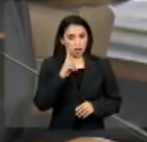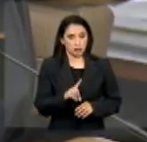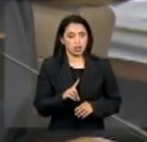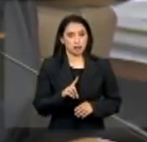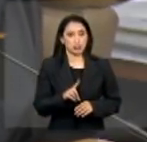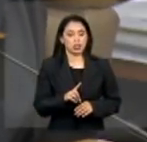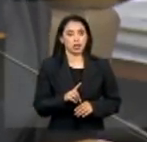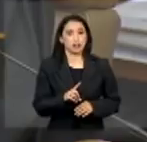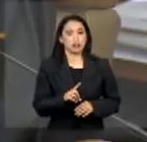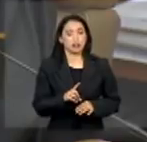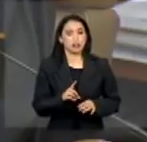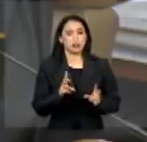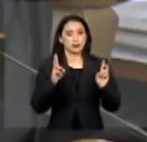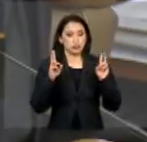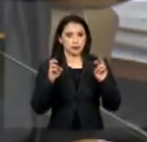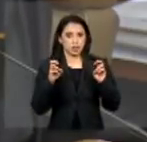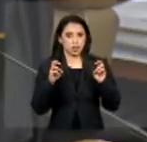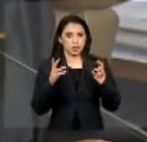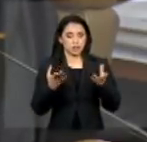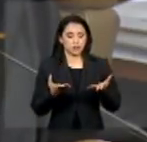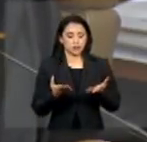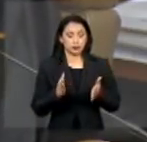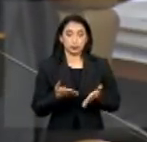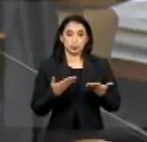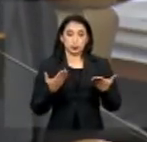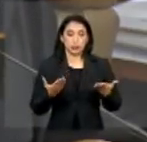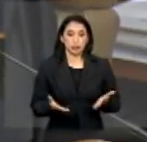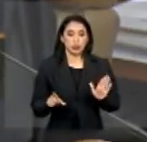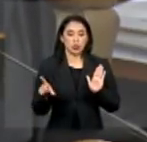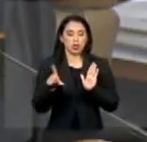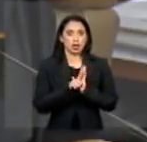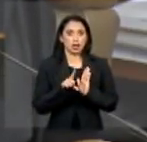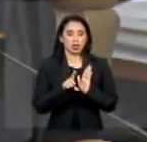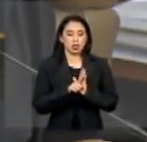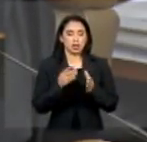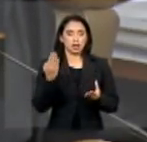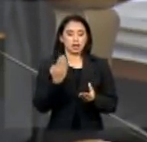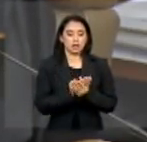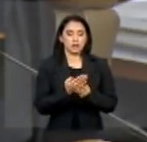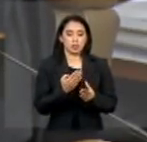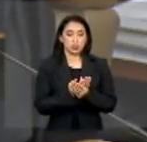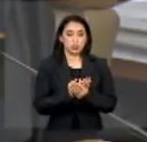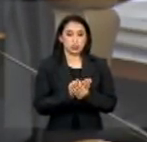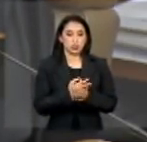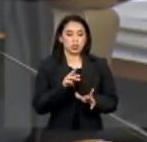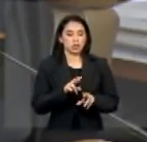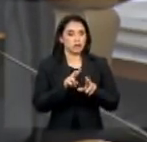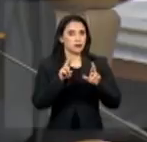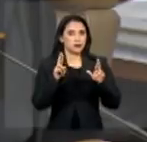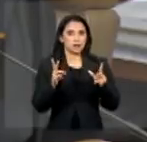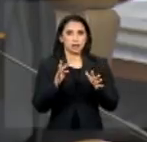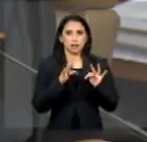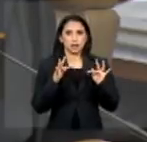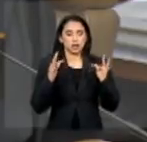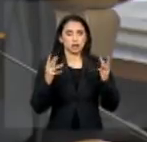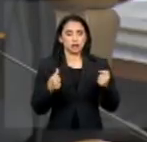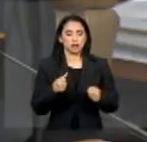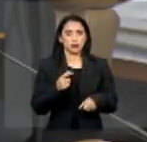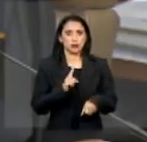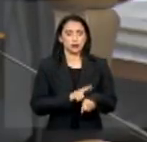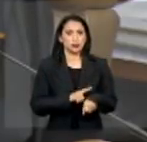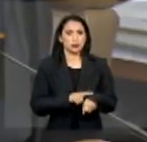fechou as portas portanto a lei processual diferencia expressamente os momentos de